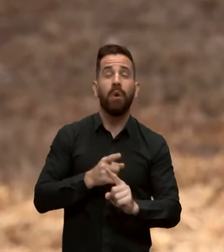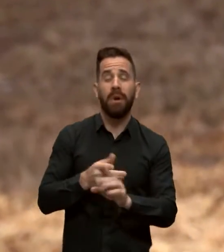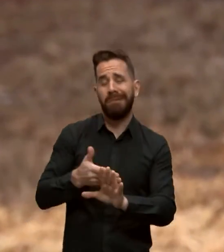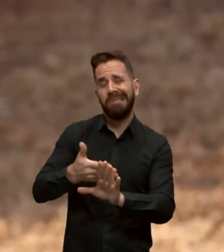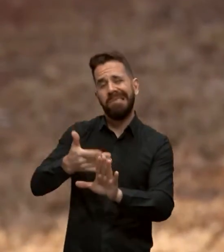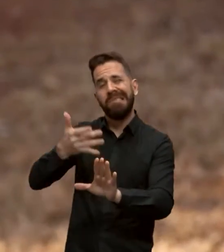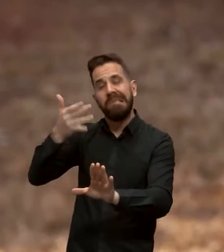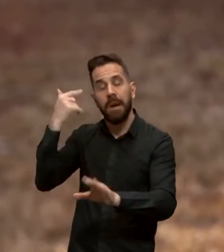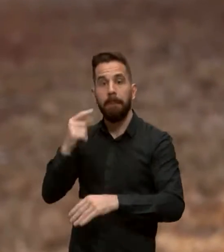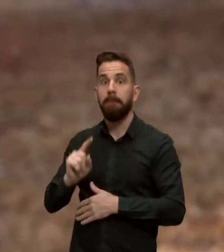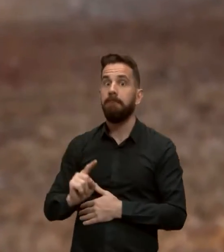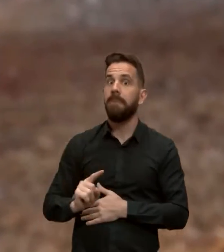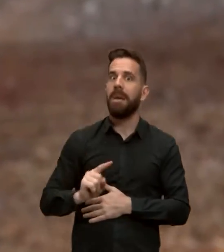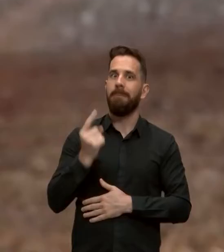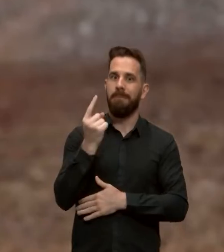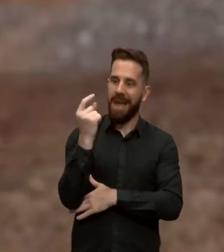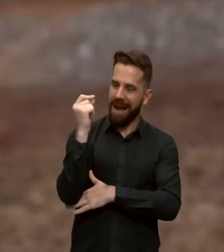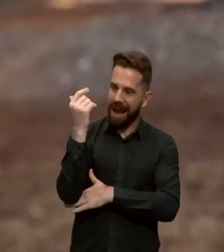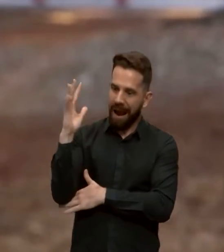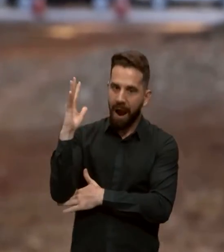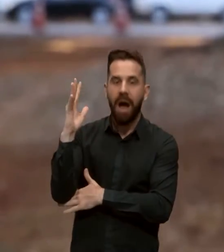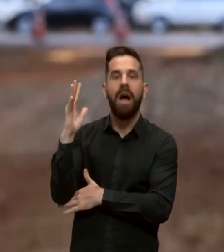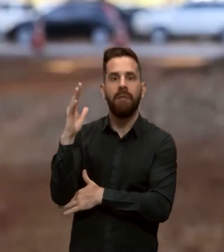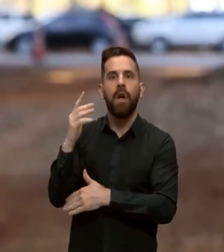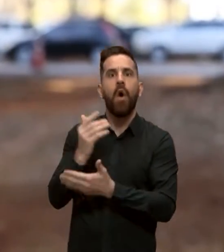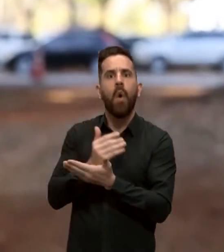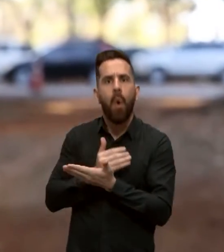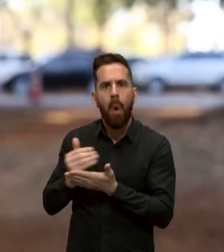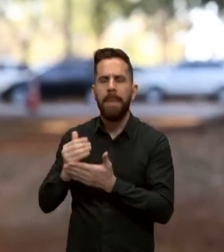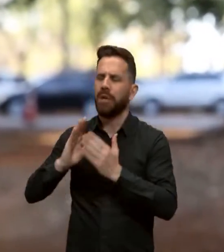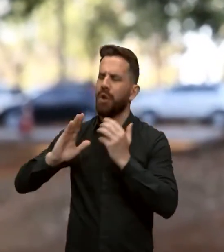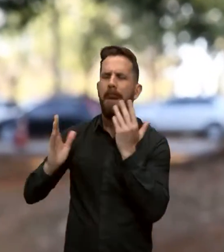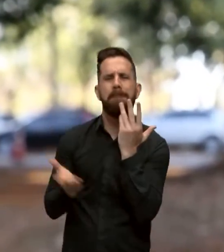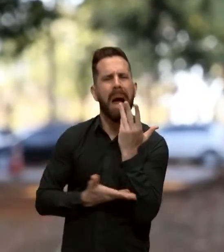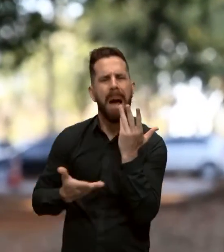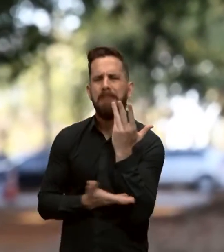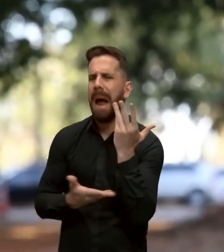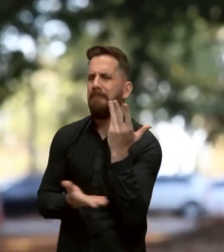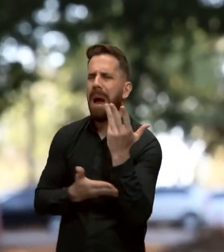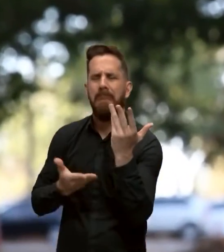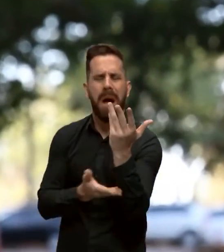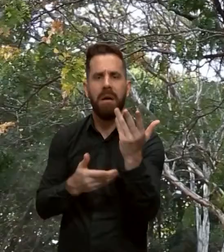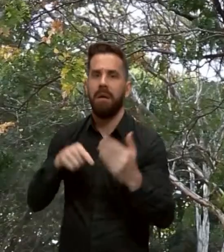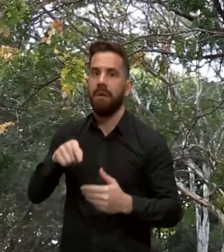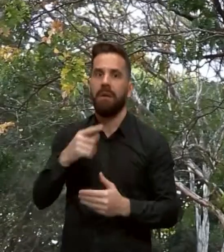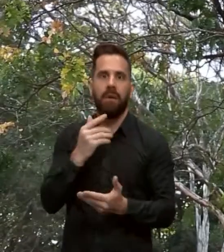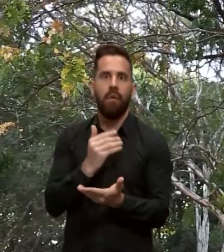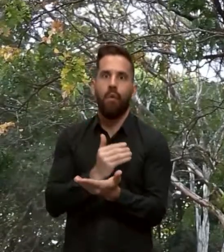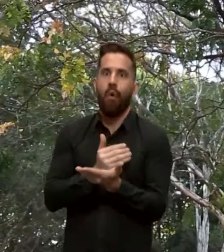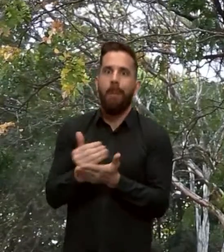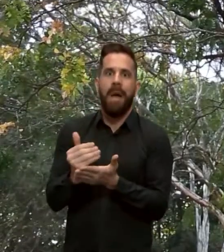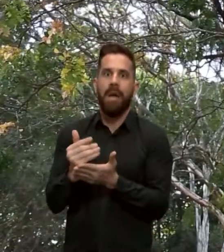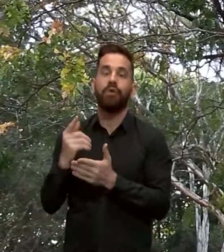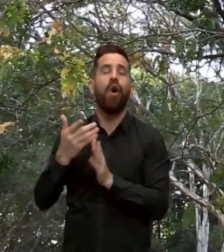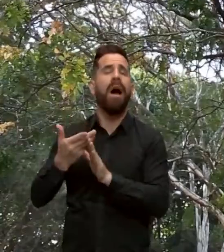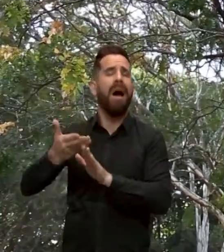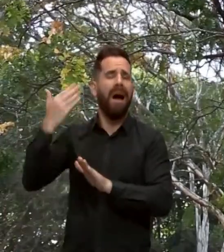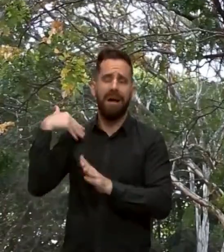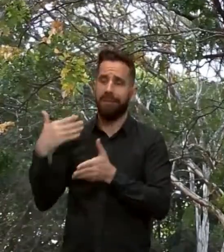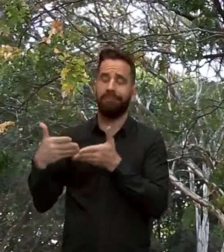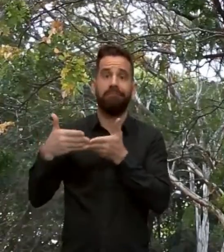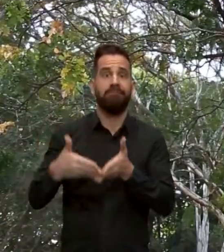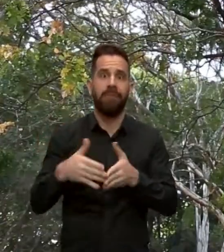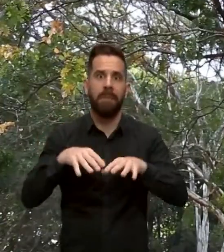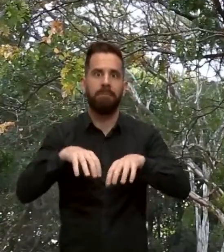árvores que teve sua exploração madeireira realizada desde que o Brasil foi descoberto, né? Então, são mais